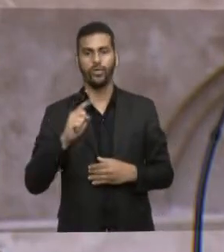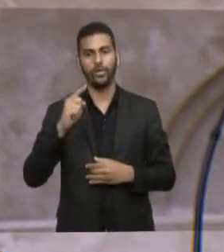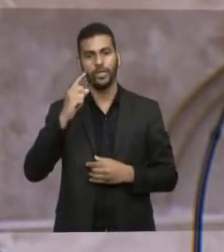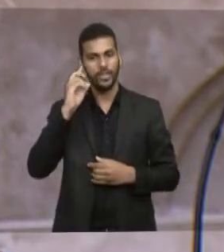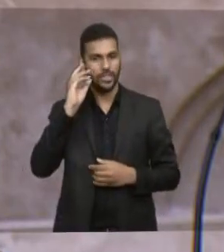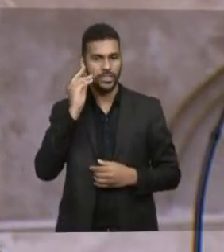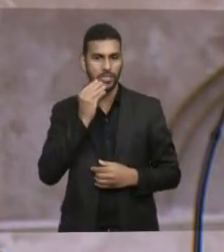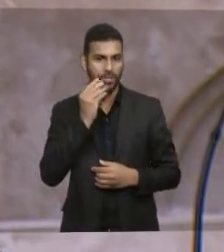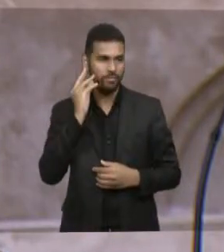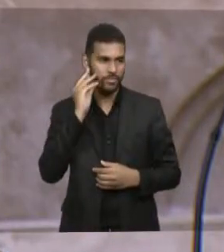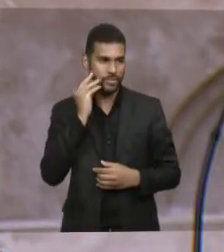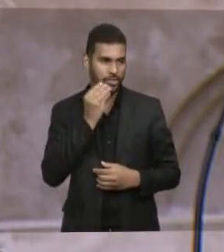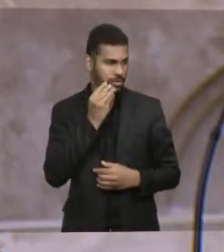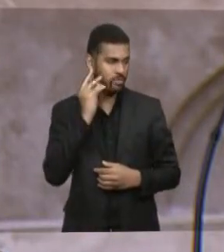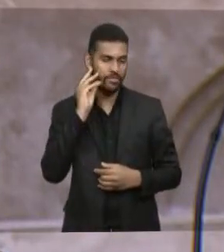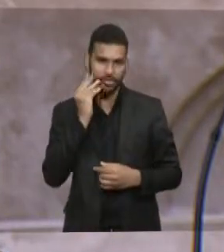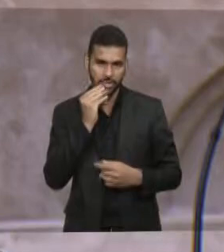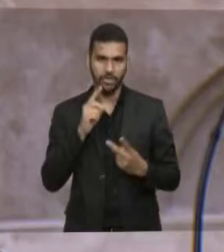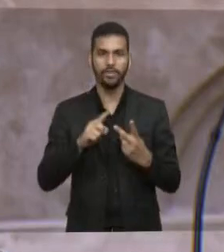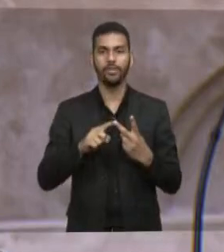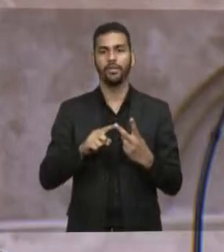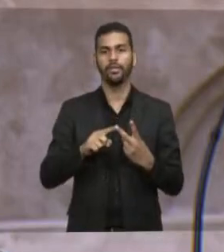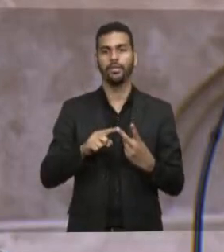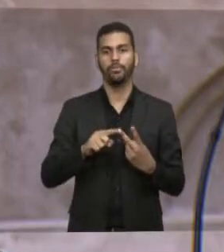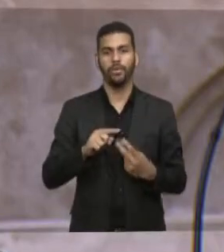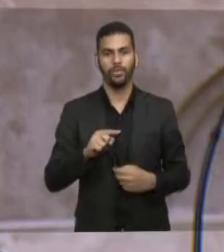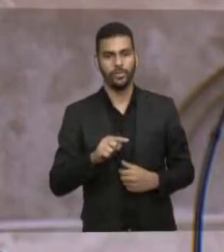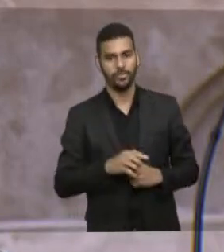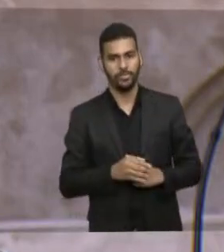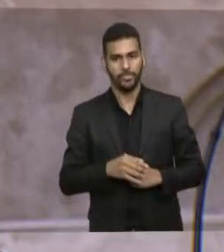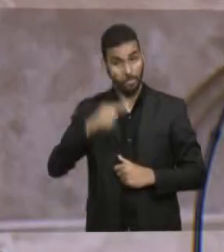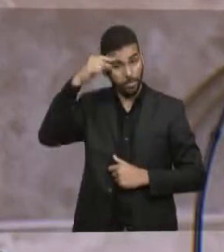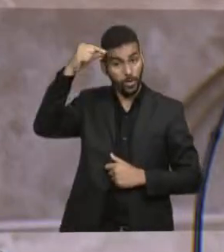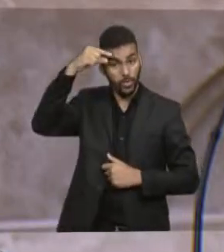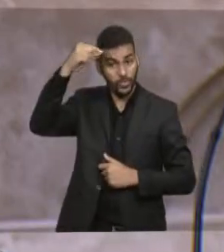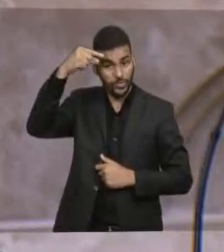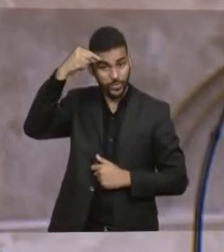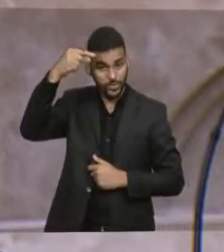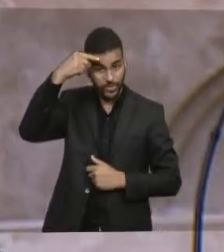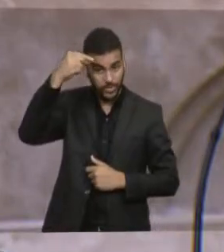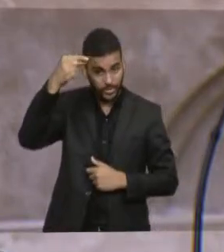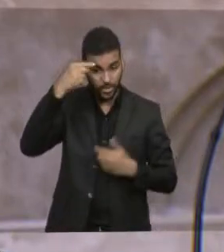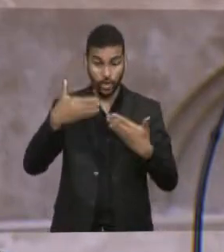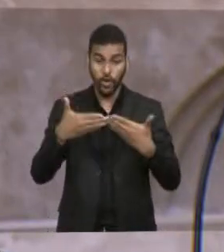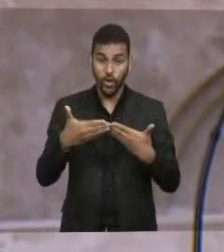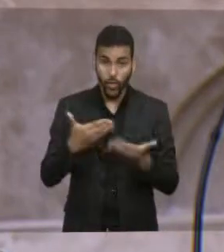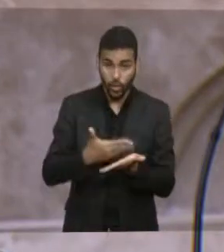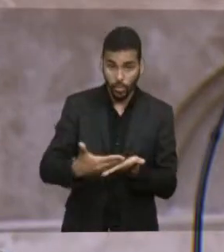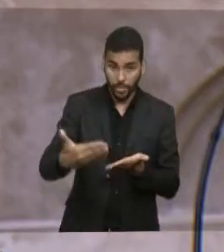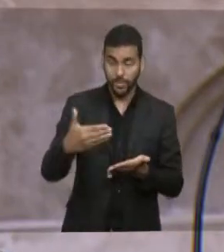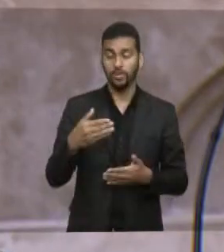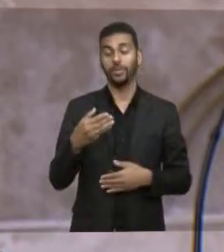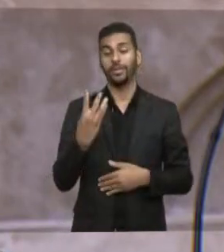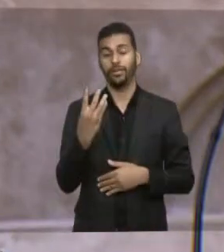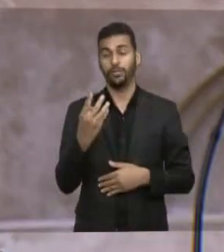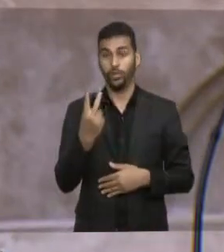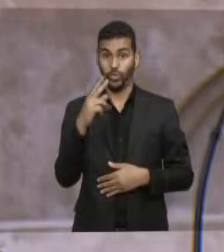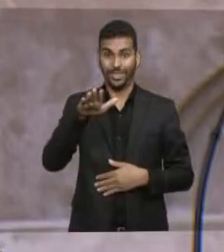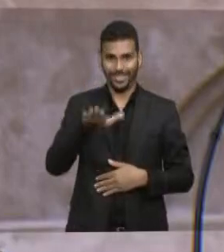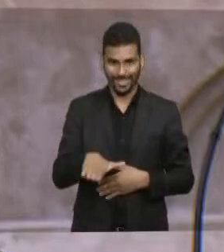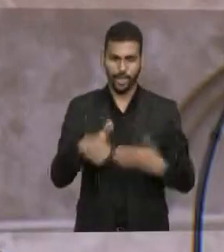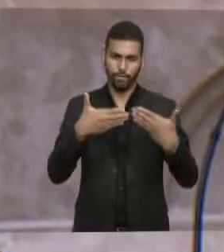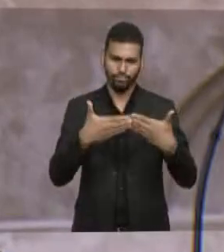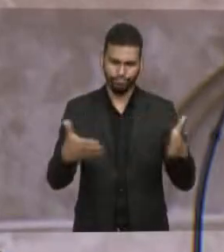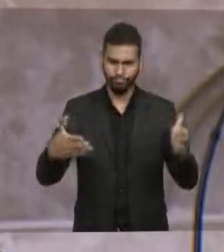vice procuradora Geral da República Doutora lindora Maria Araújo abriu-se a sessão às 14 horas e 40 minutos sendo